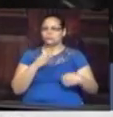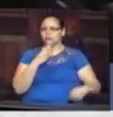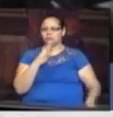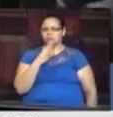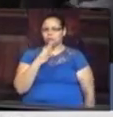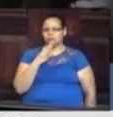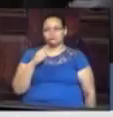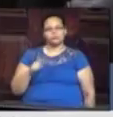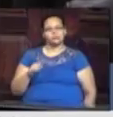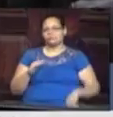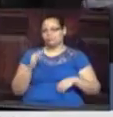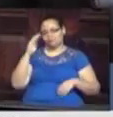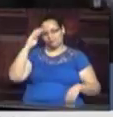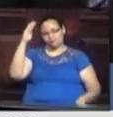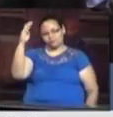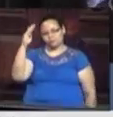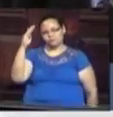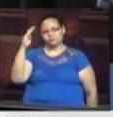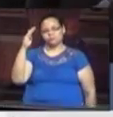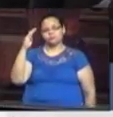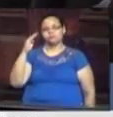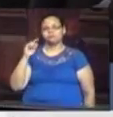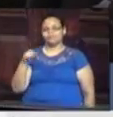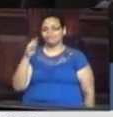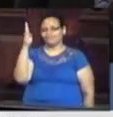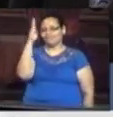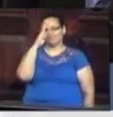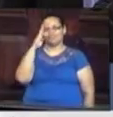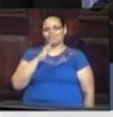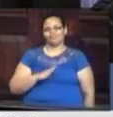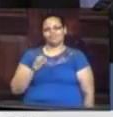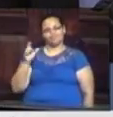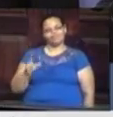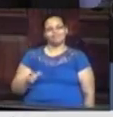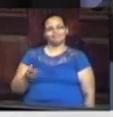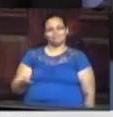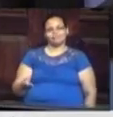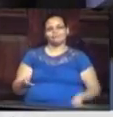e, acima de tudo, um brasileiro